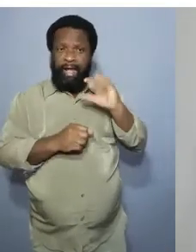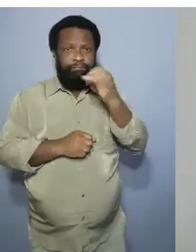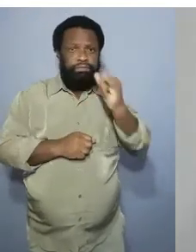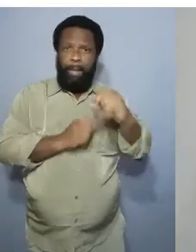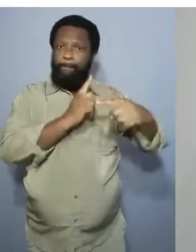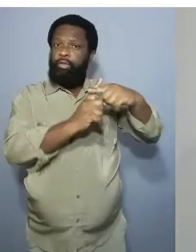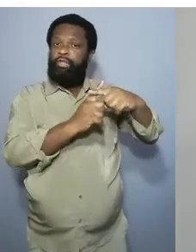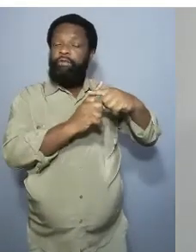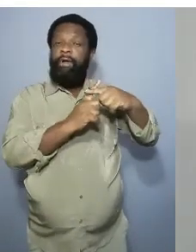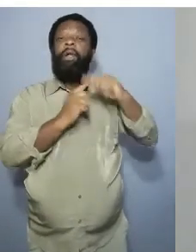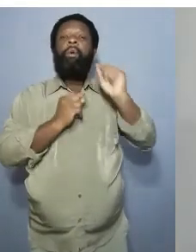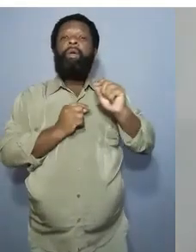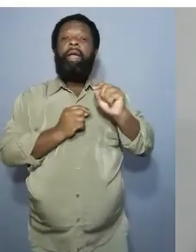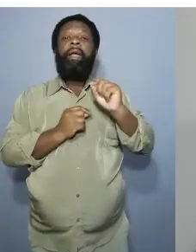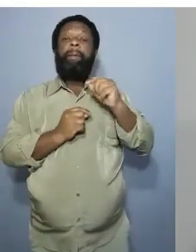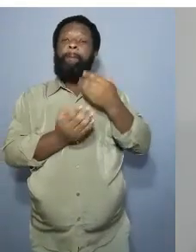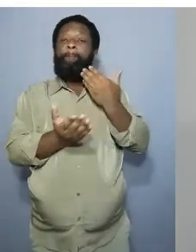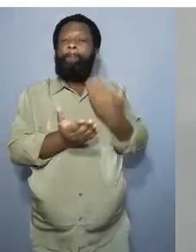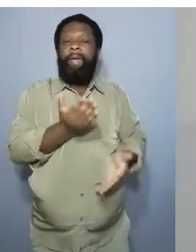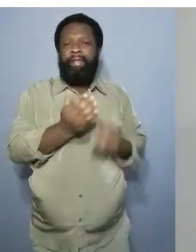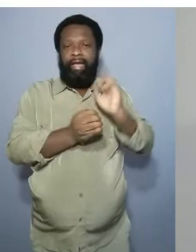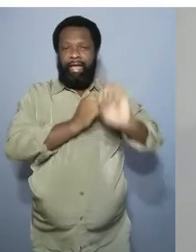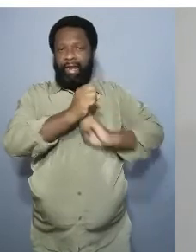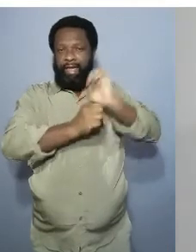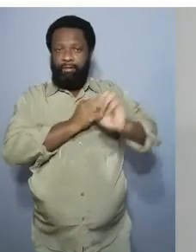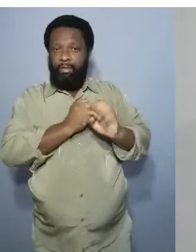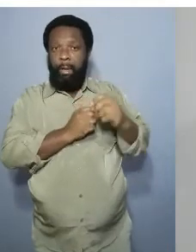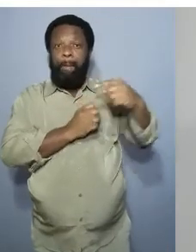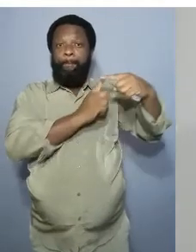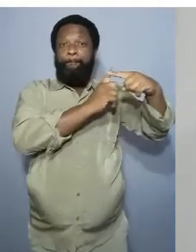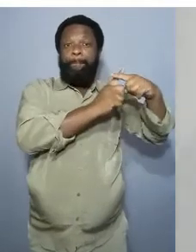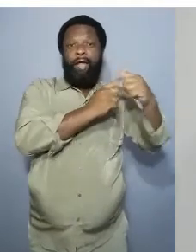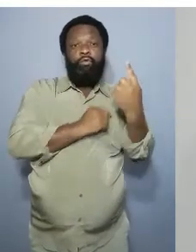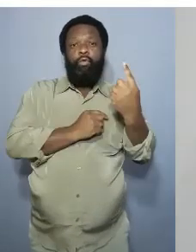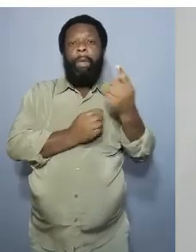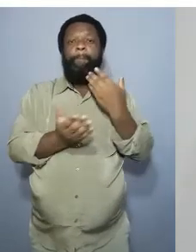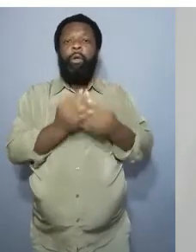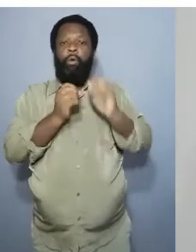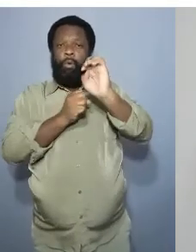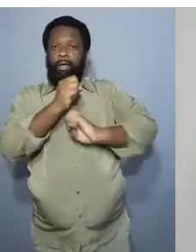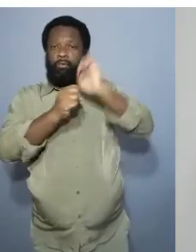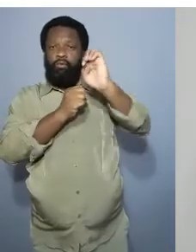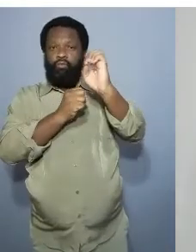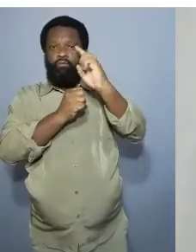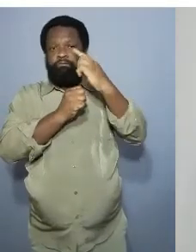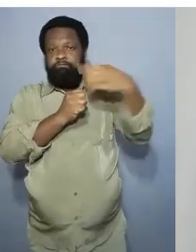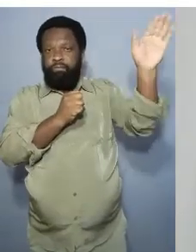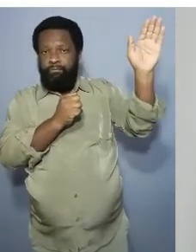cargas positivas, nós vamos relacionar essa carga positiva a uma perda. Então, mais um perdeu um